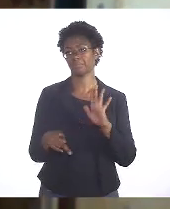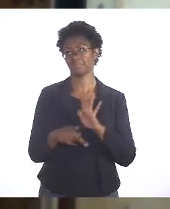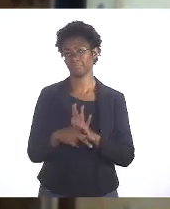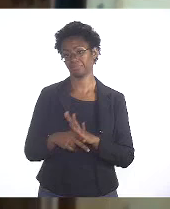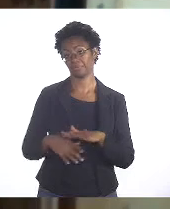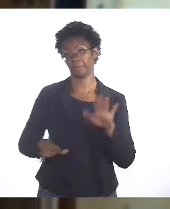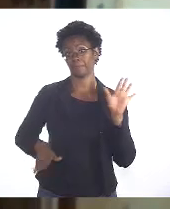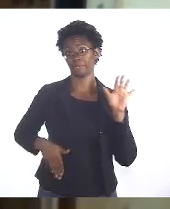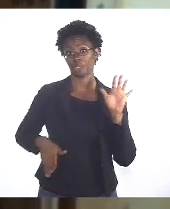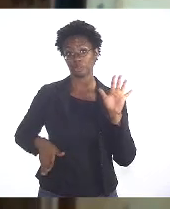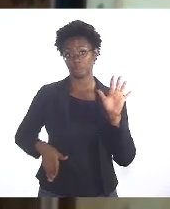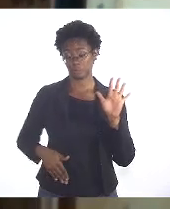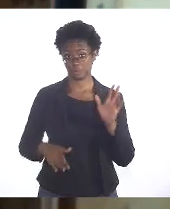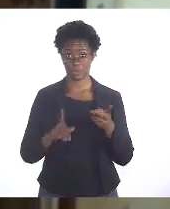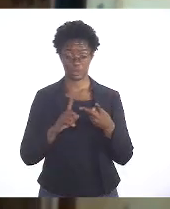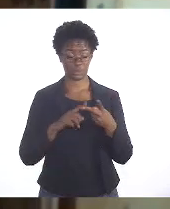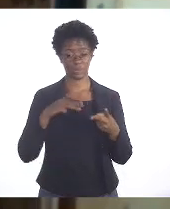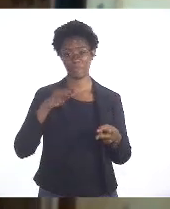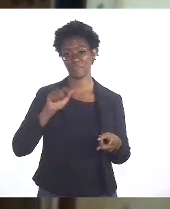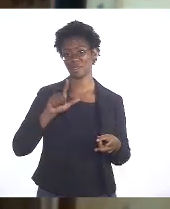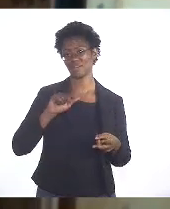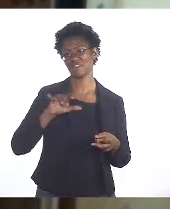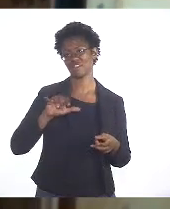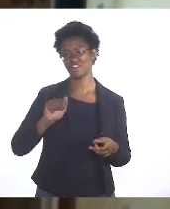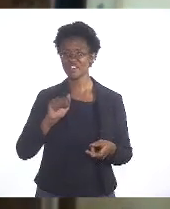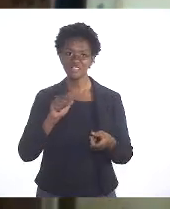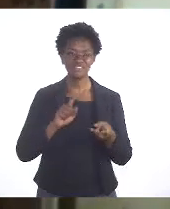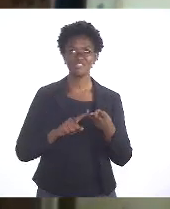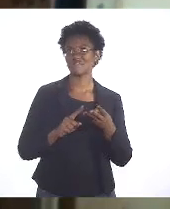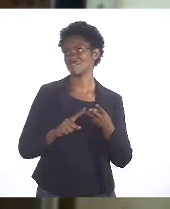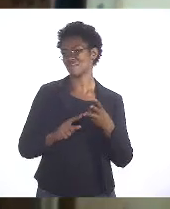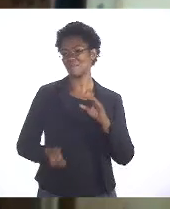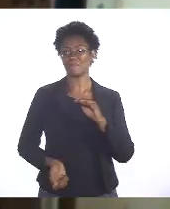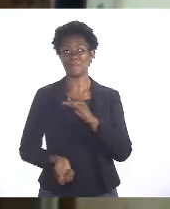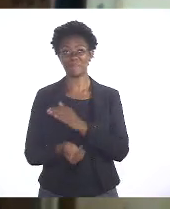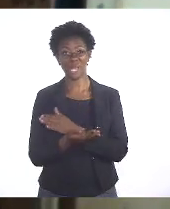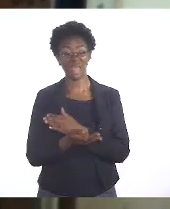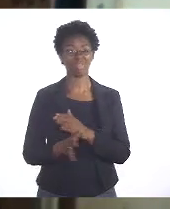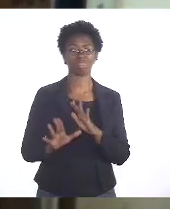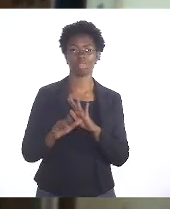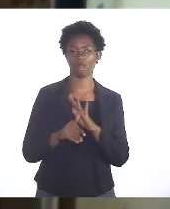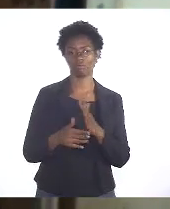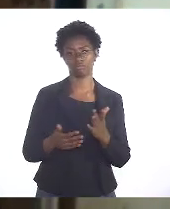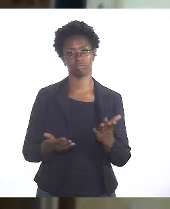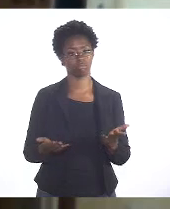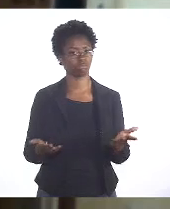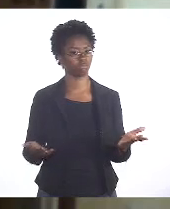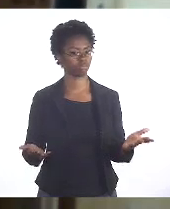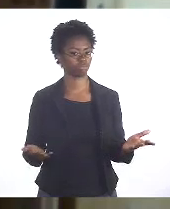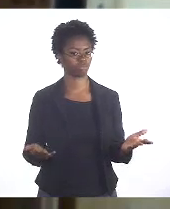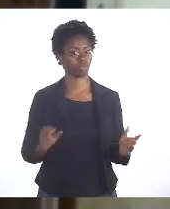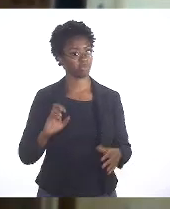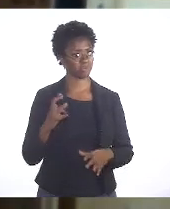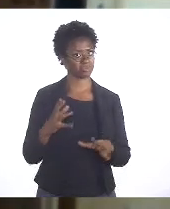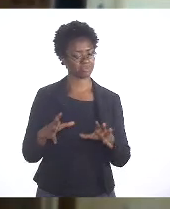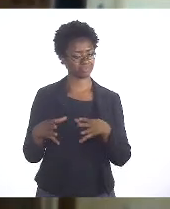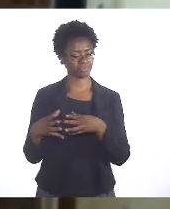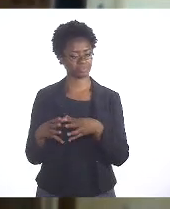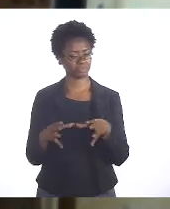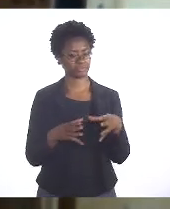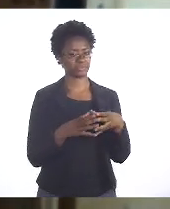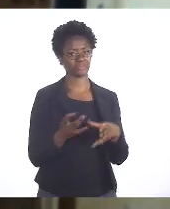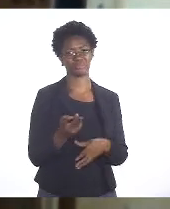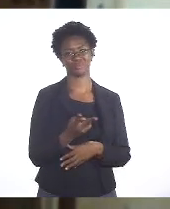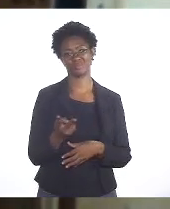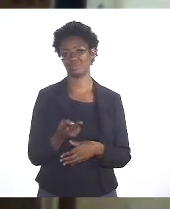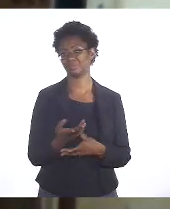nem tampouco da milícia, ou, quiçá, de ambos conjugados,